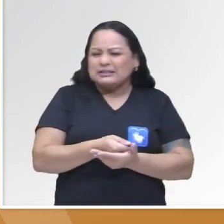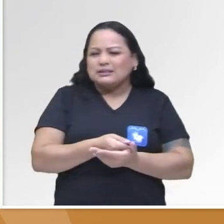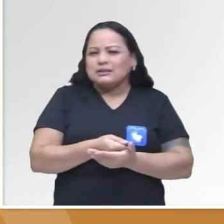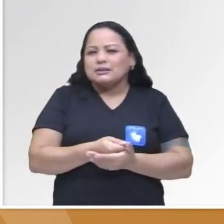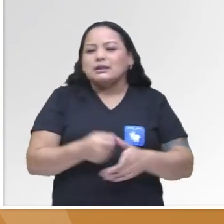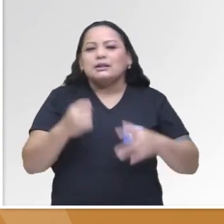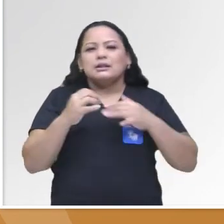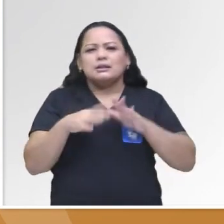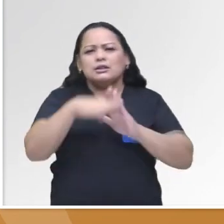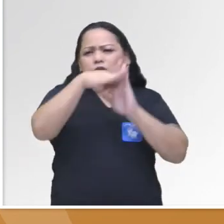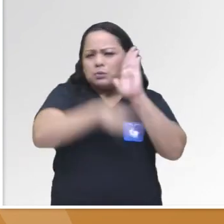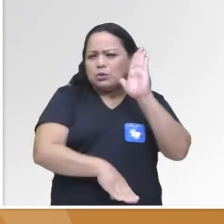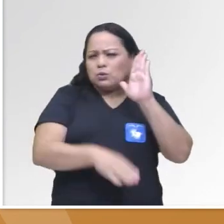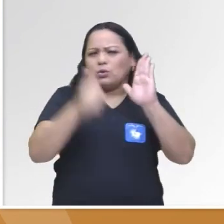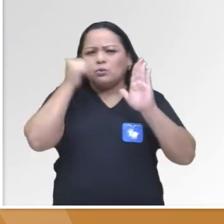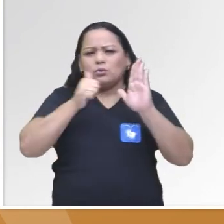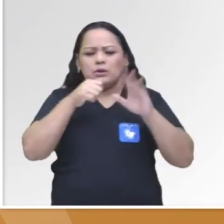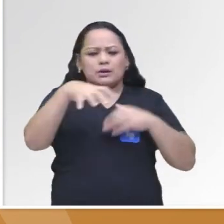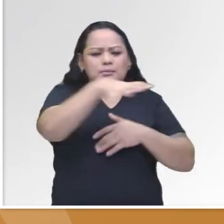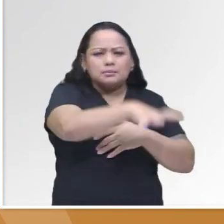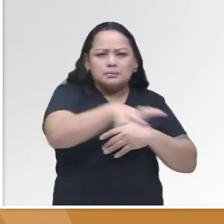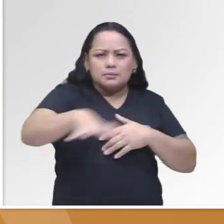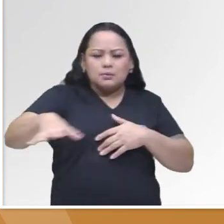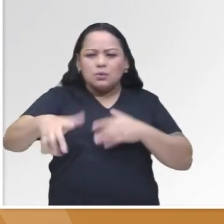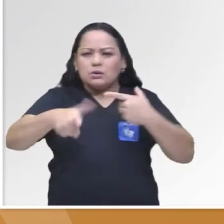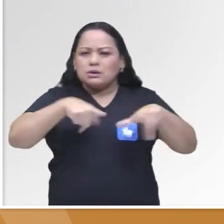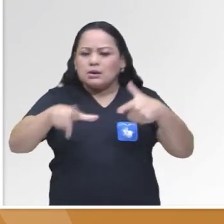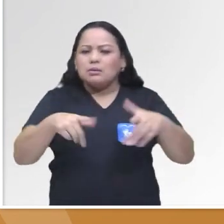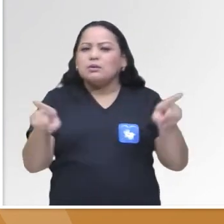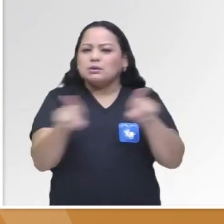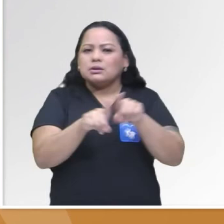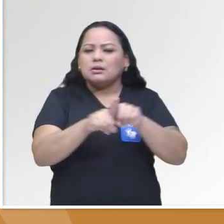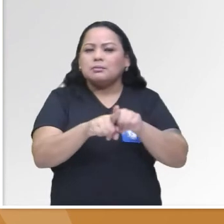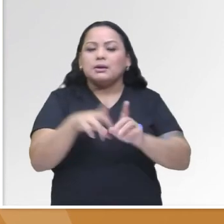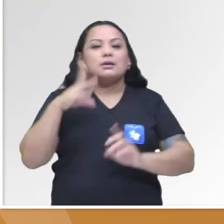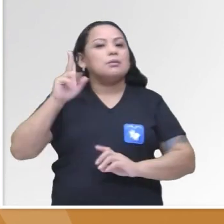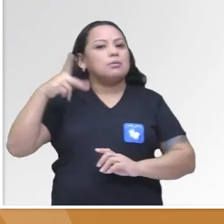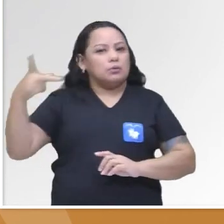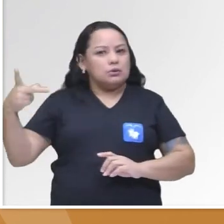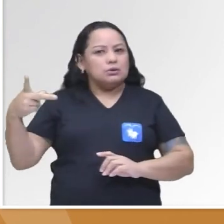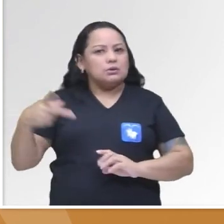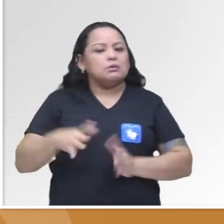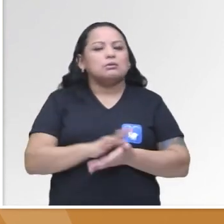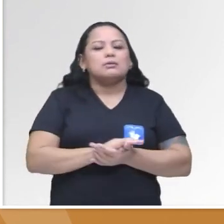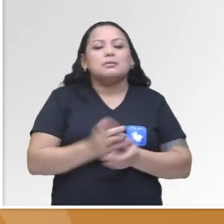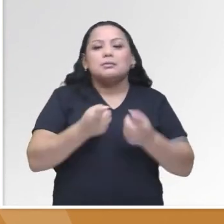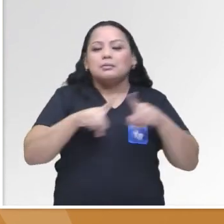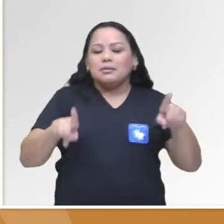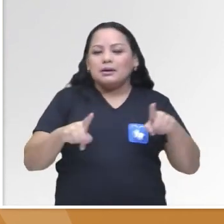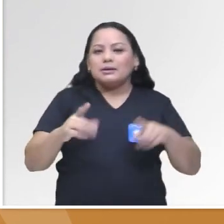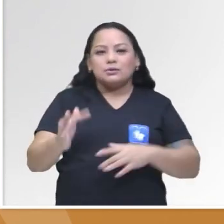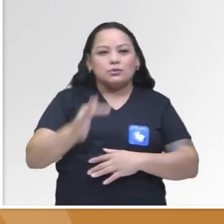que diminui as mulheres nos seus setores de trabalho e mesmo na questão política. Mas é uma coisa que